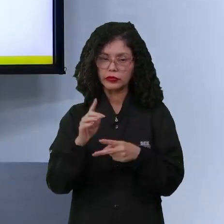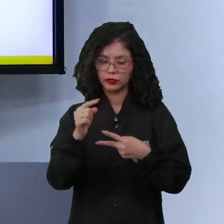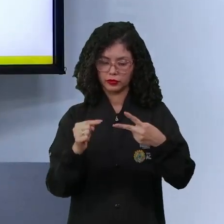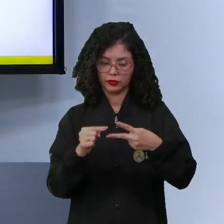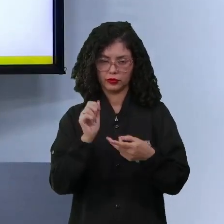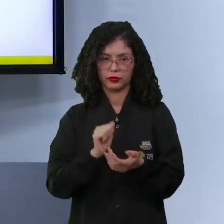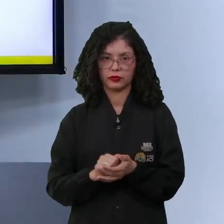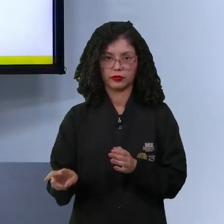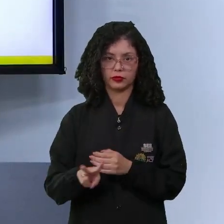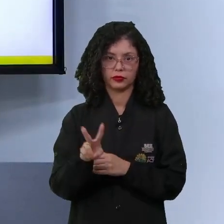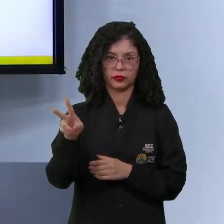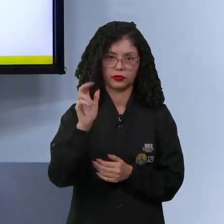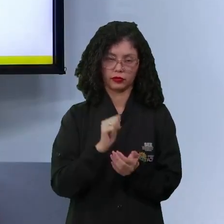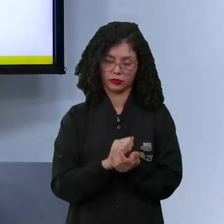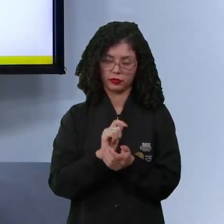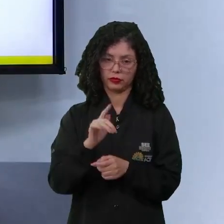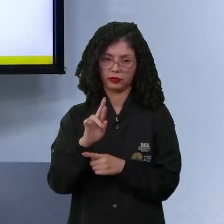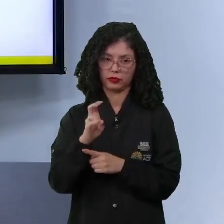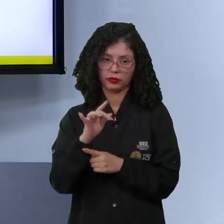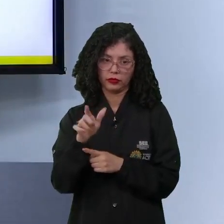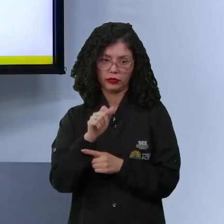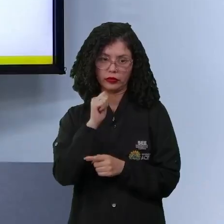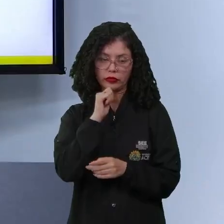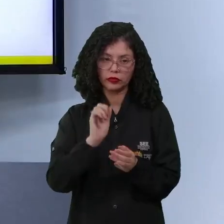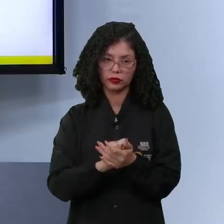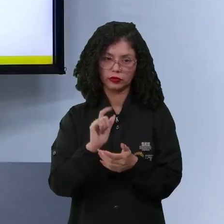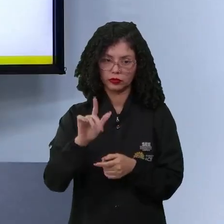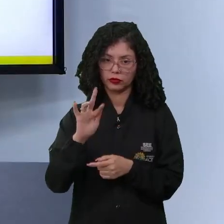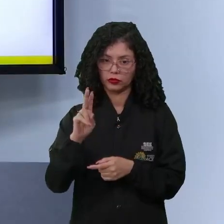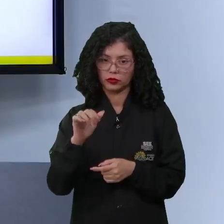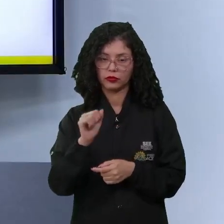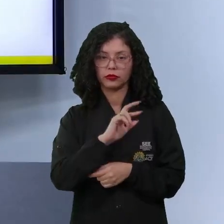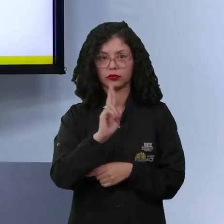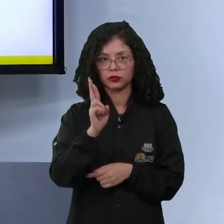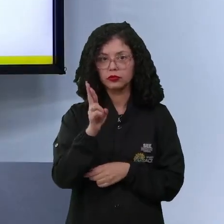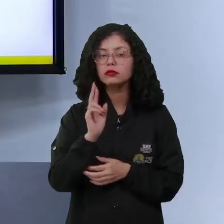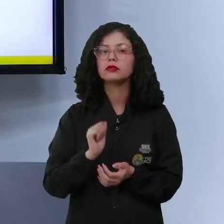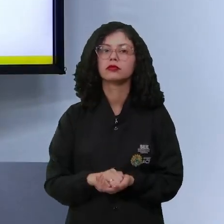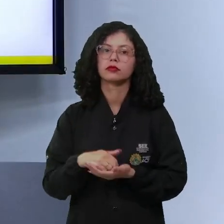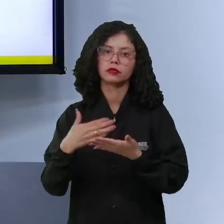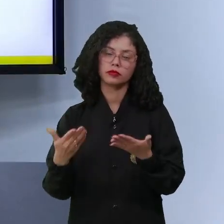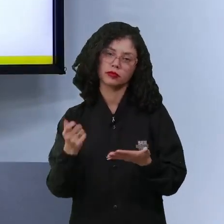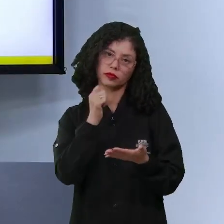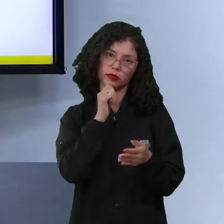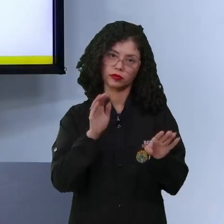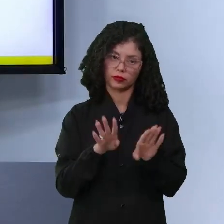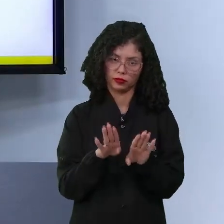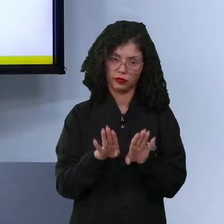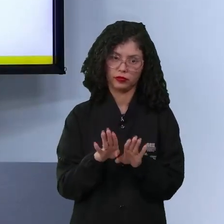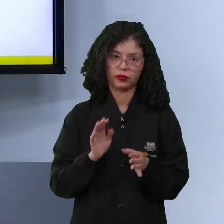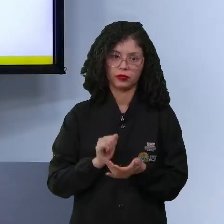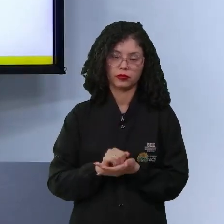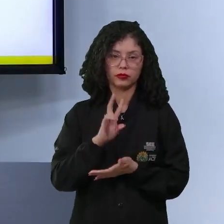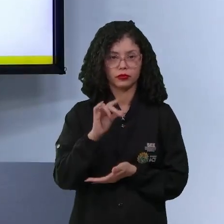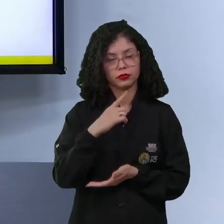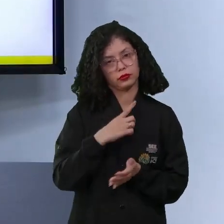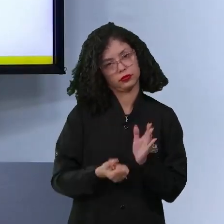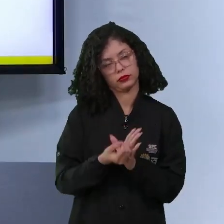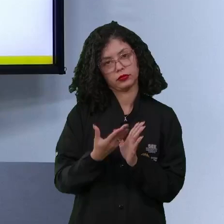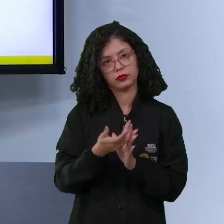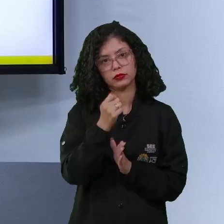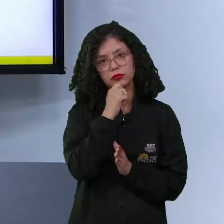dois valores das grandezas, nesse caso aqui, litro e real, quando feito a razão, sempre vai gerar